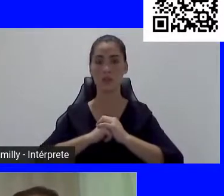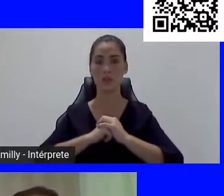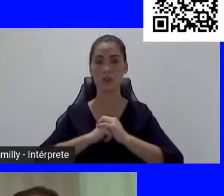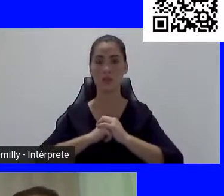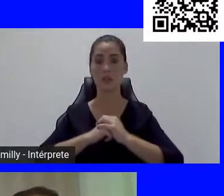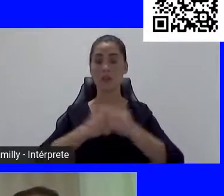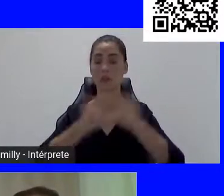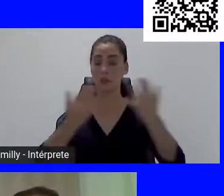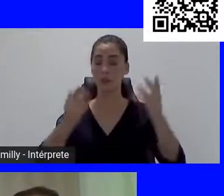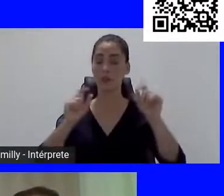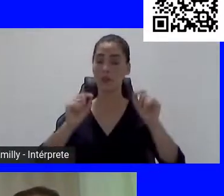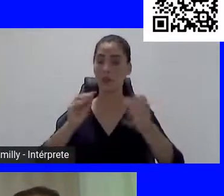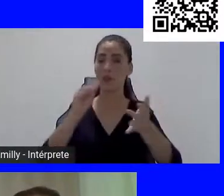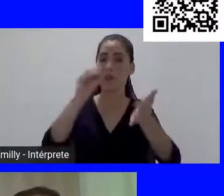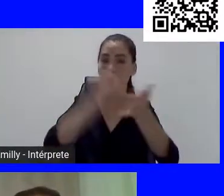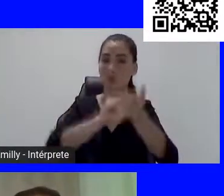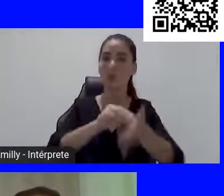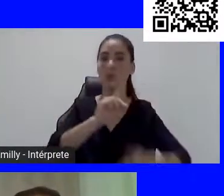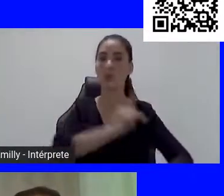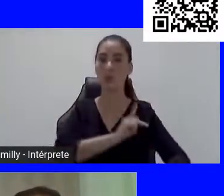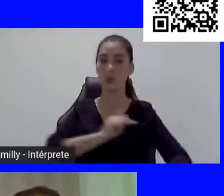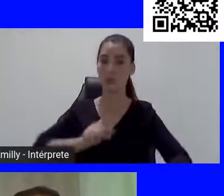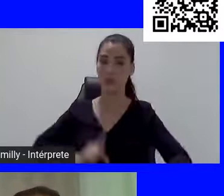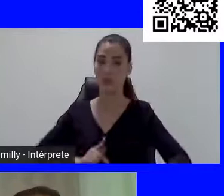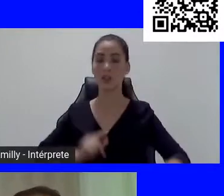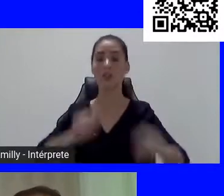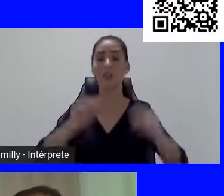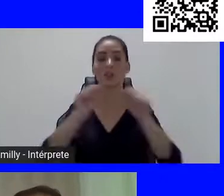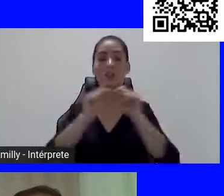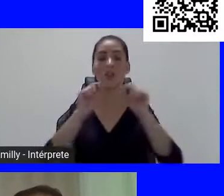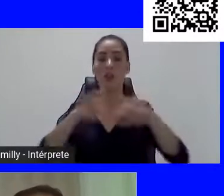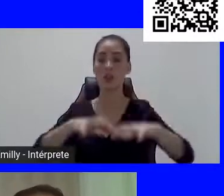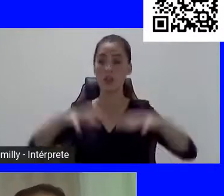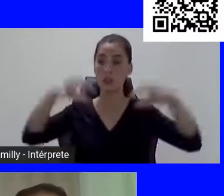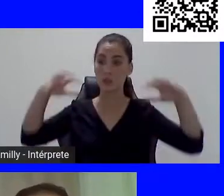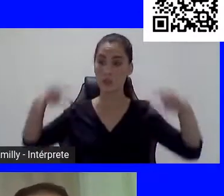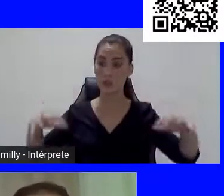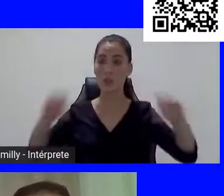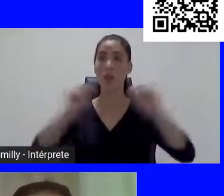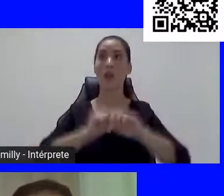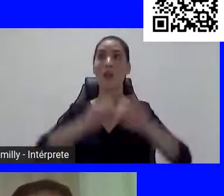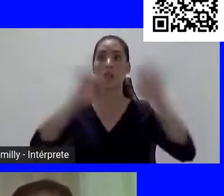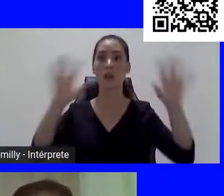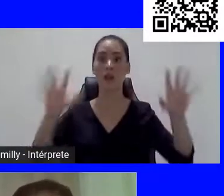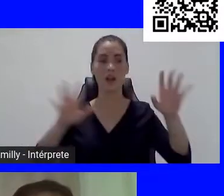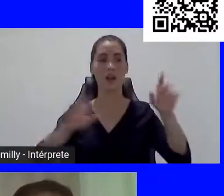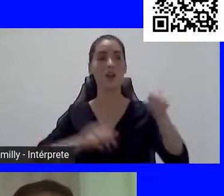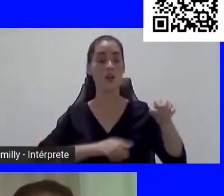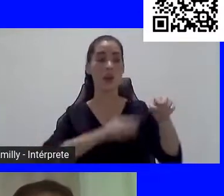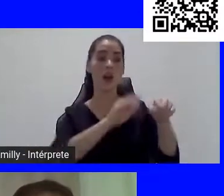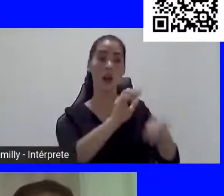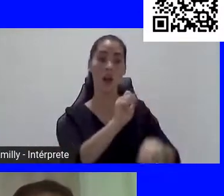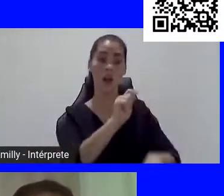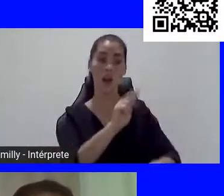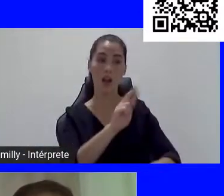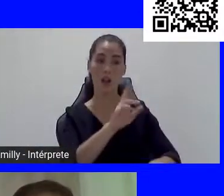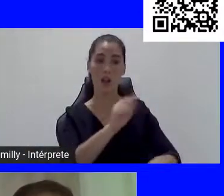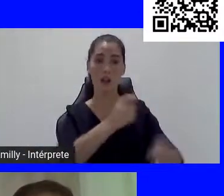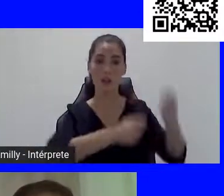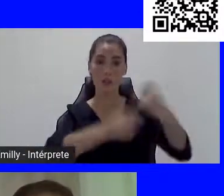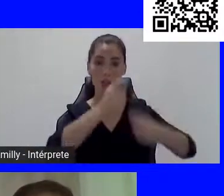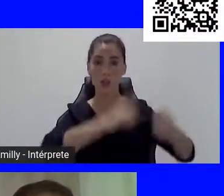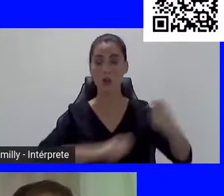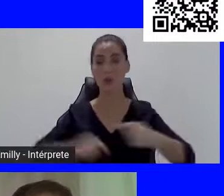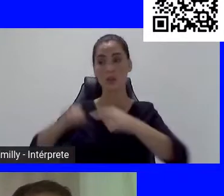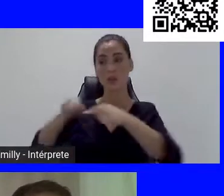para o presidente da República foi fazer uma divisão muito clara entre o agronegócio e a Amazônia Legal. Lá nós temos grileiros, lá nós temos